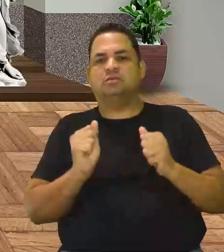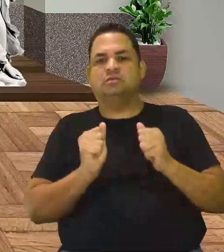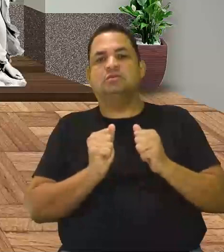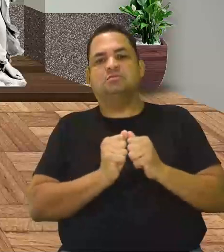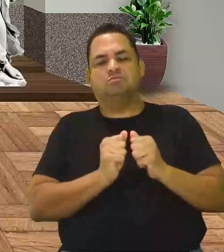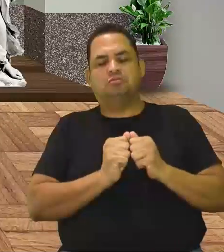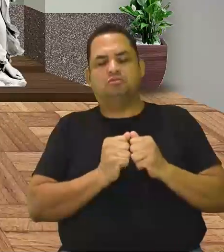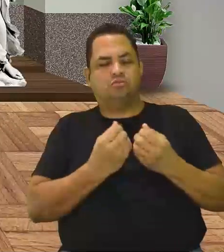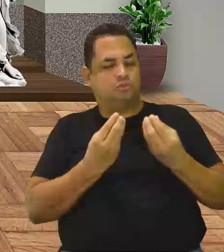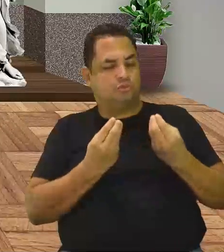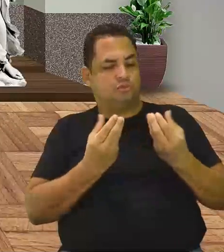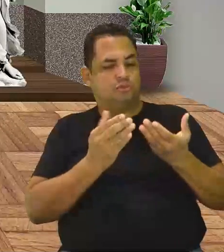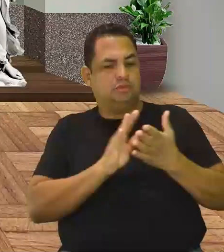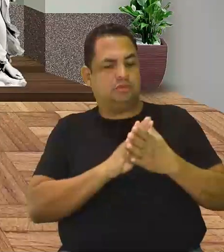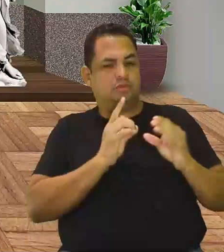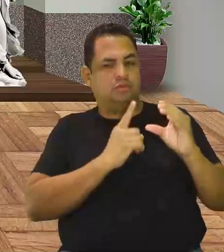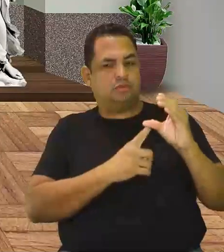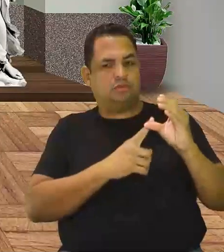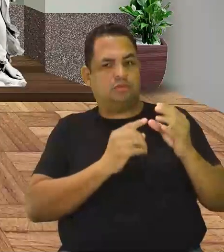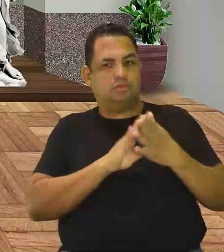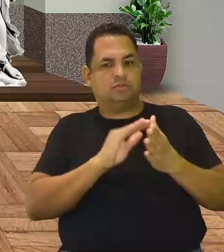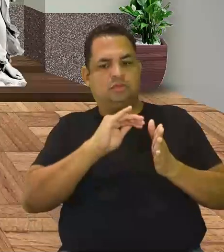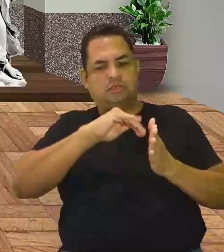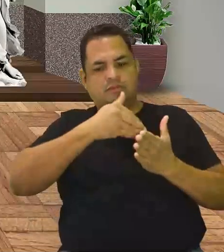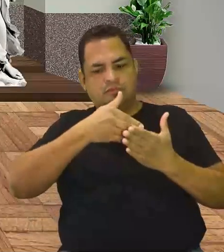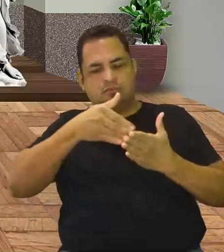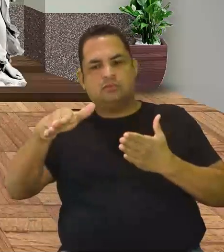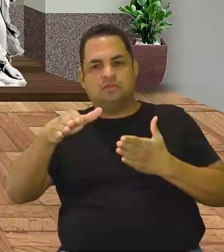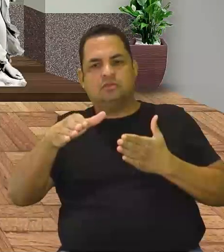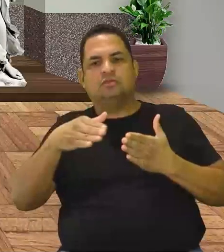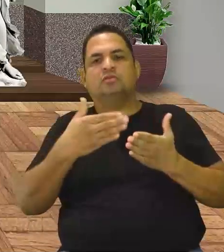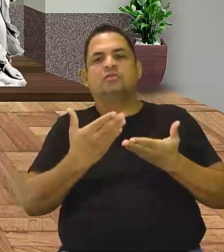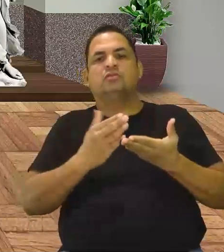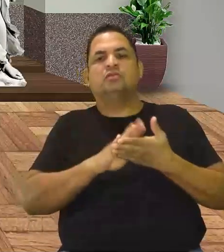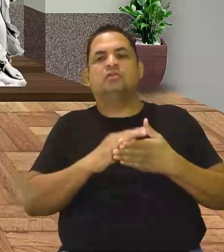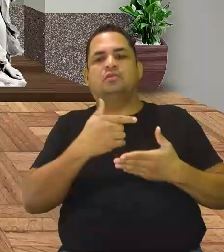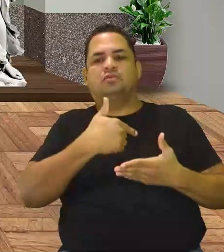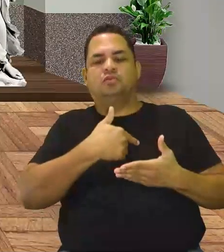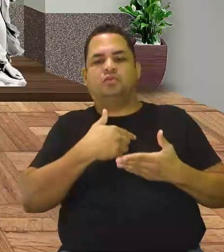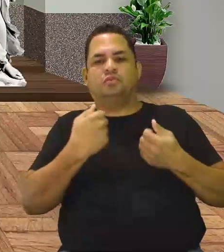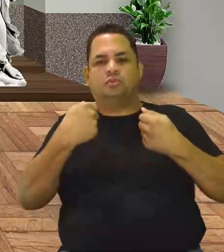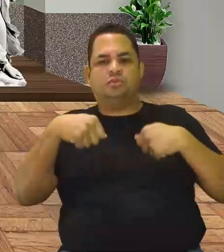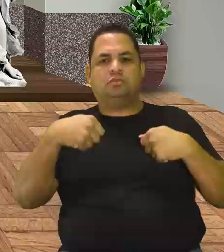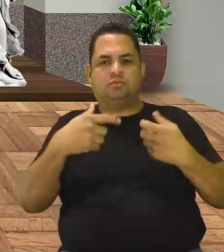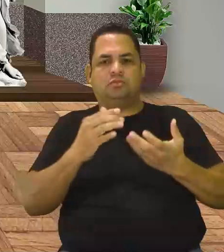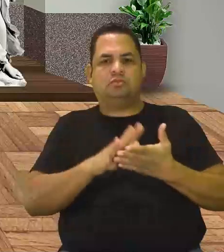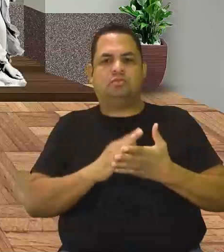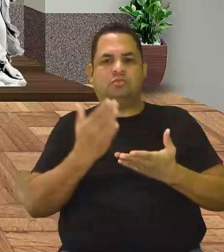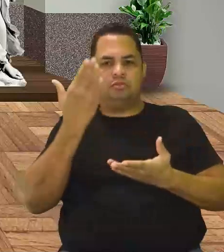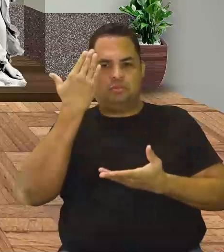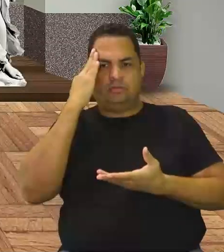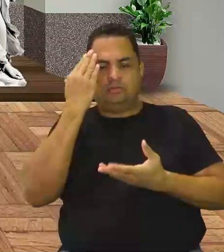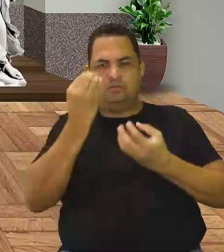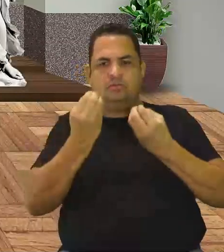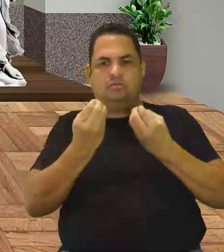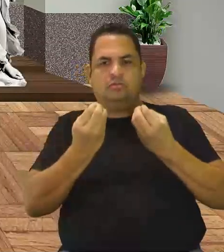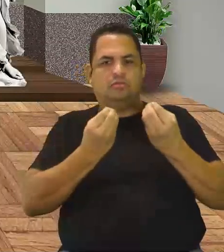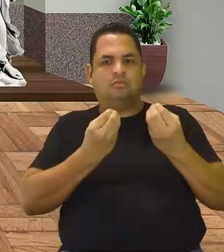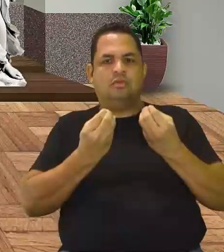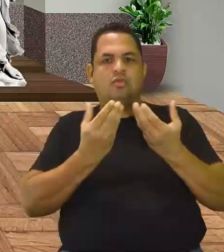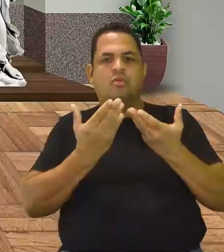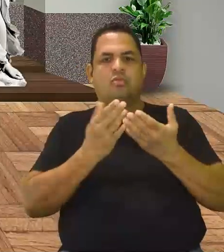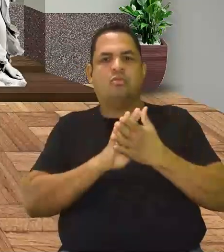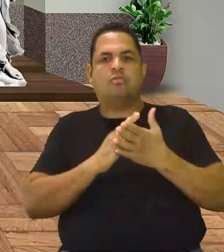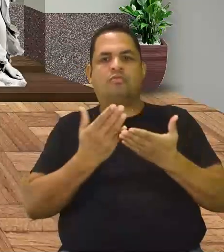próximo demais dos comunistas. Aí vão tirar o Getúlio Vargas do poder. Entenderam como é que funciona? Sempre